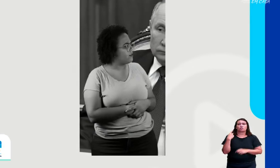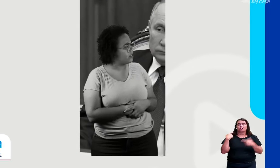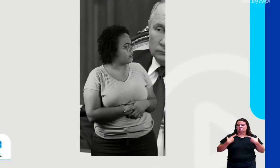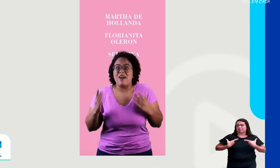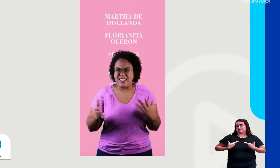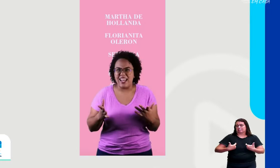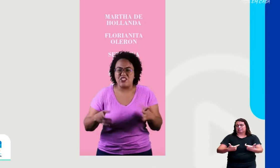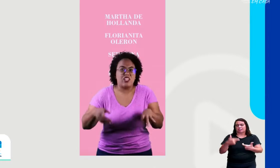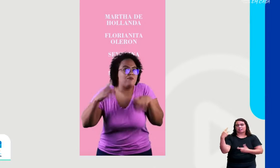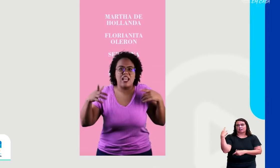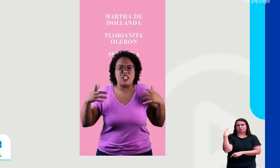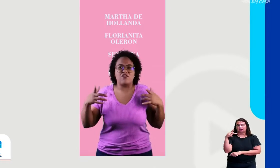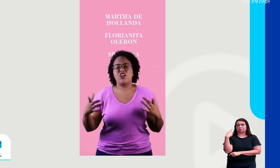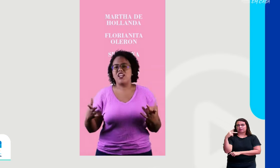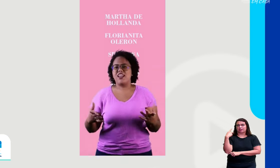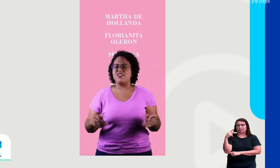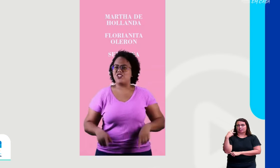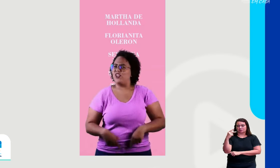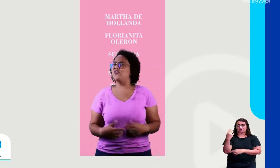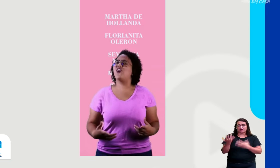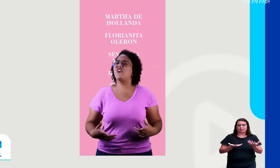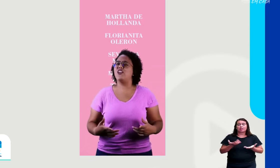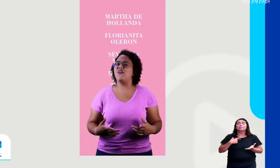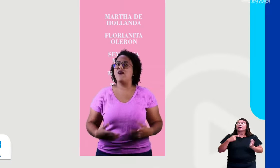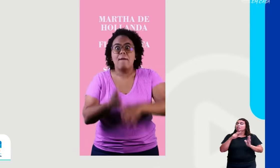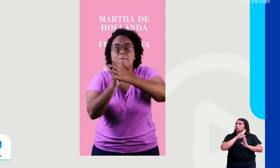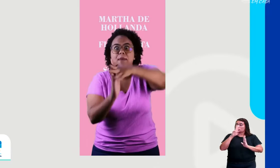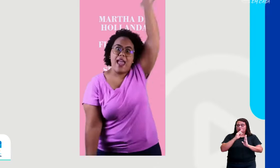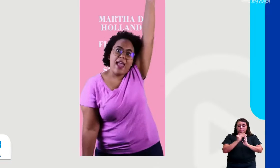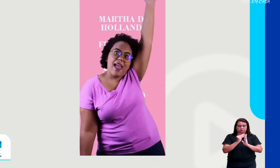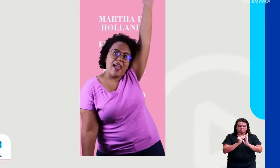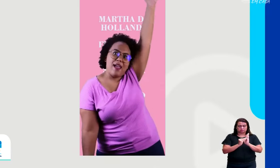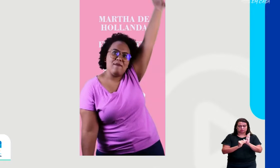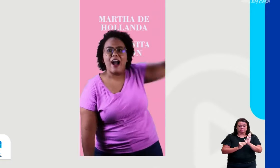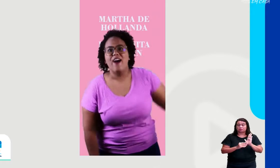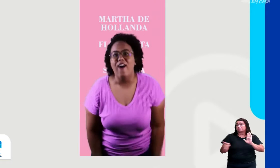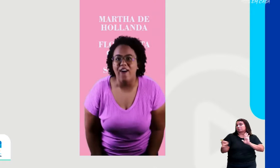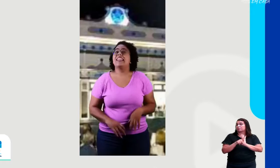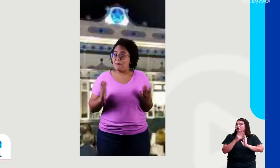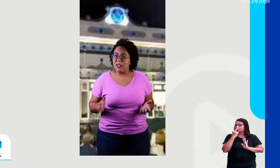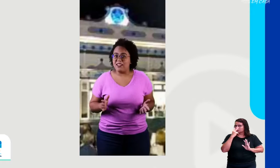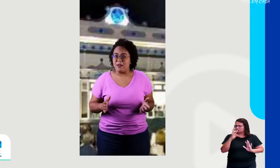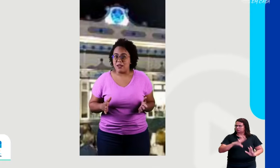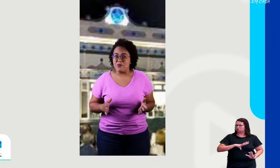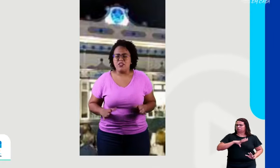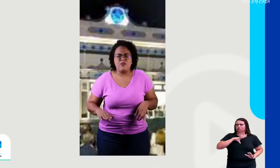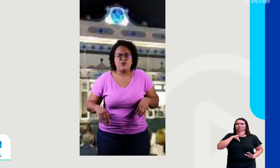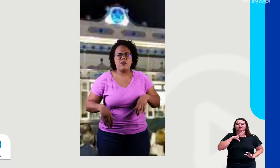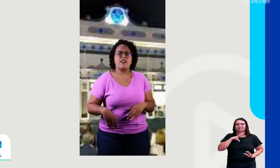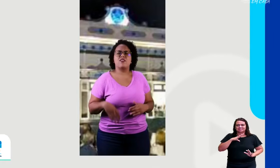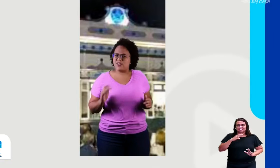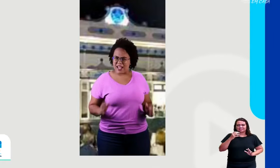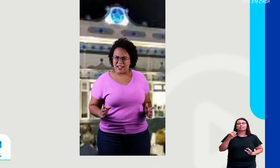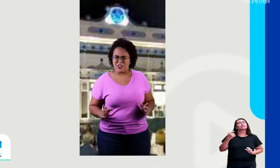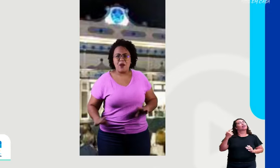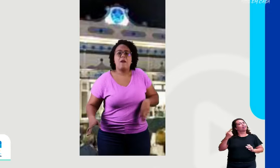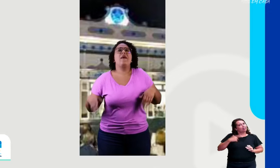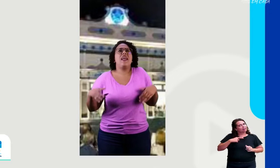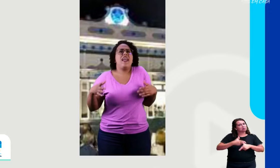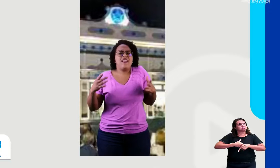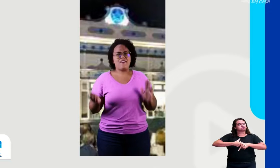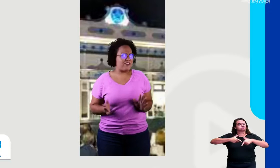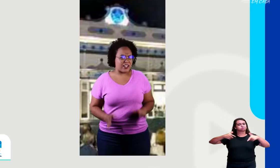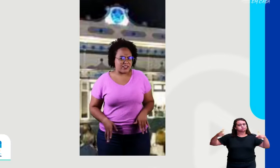falar de guerra, né, minha gente? Mas a lista de mulheres vitorienses que nos orgulham é bem maior. Na política mesmo, tivemos mulheres